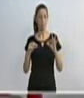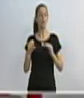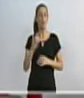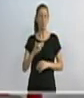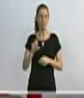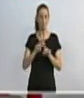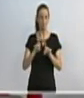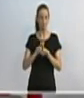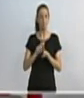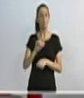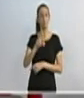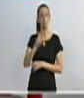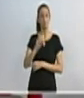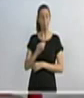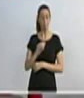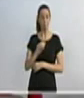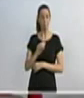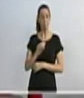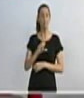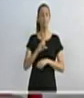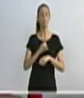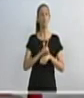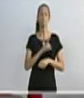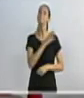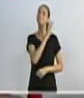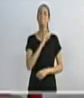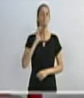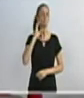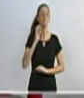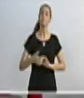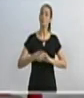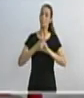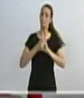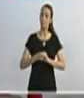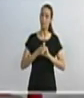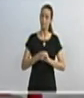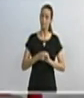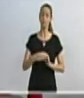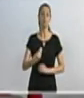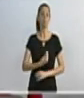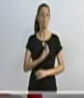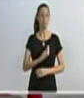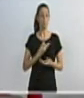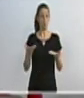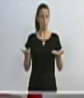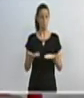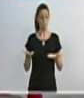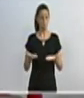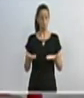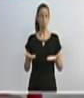Bachmann e o Dr. César Sim. Parabéns pela presença aqui hoje,